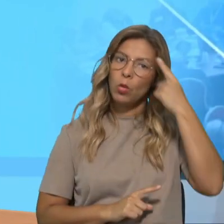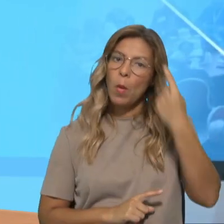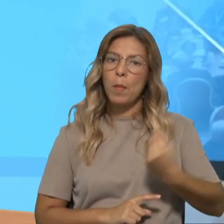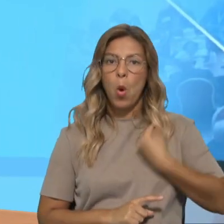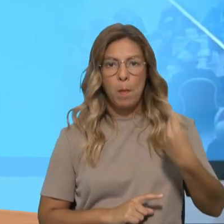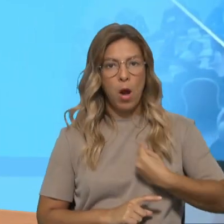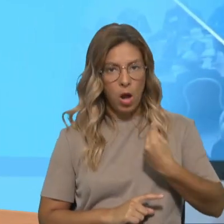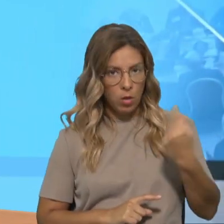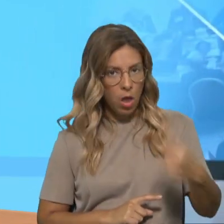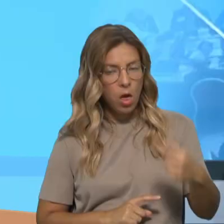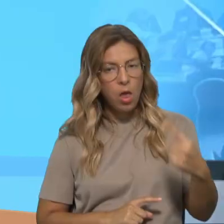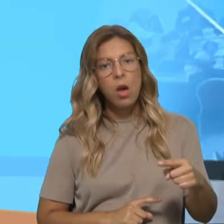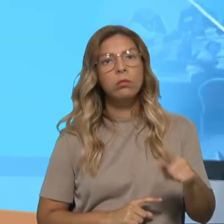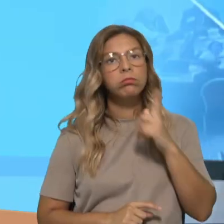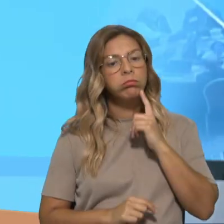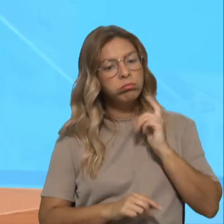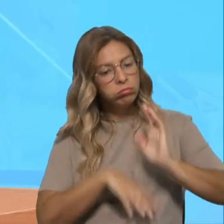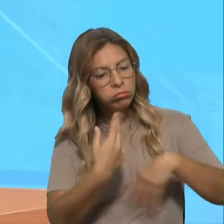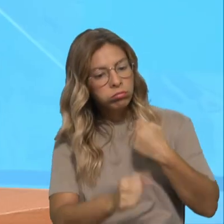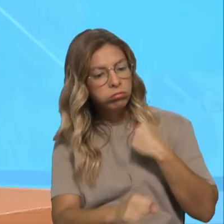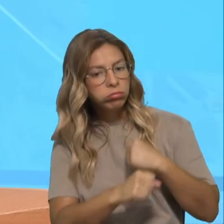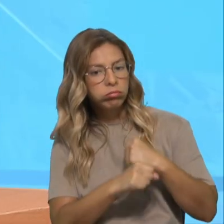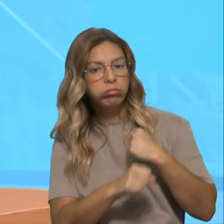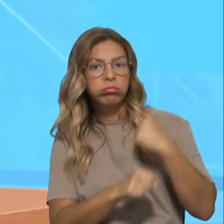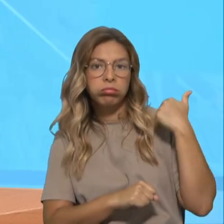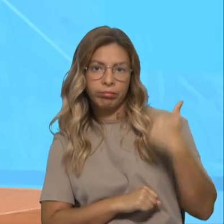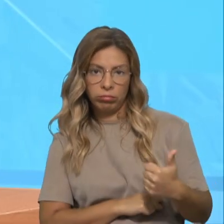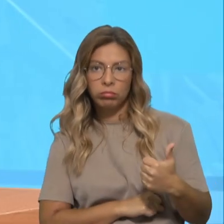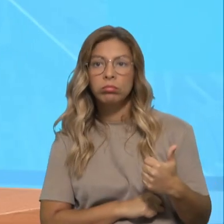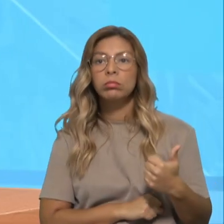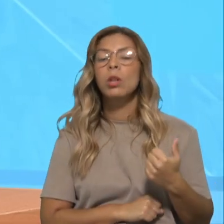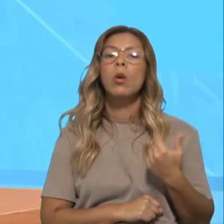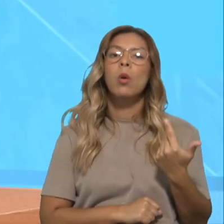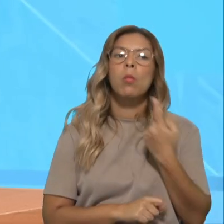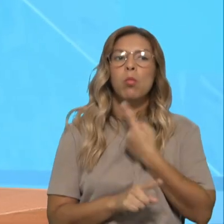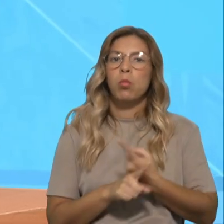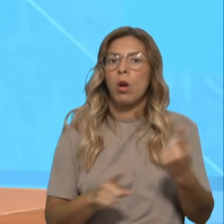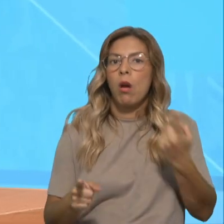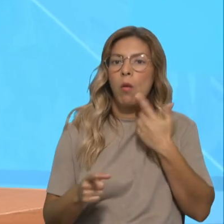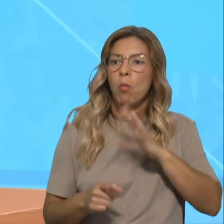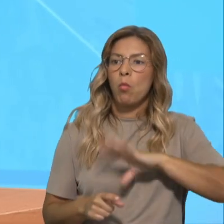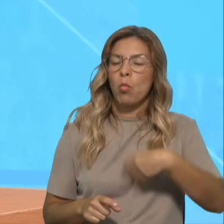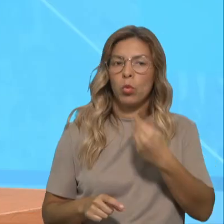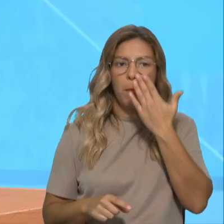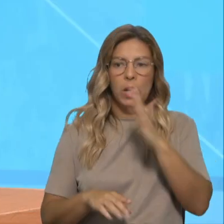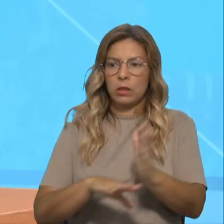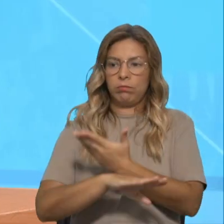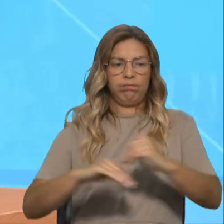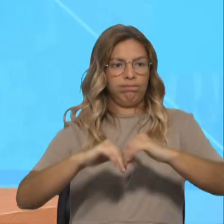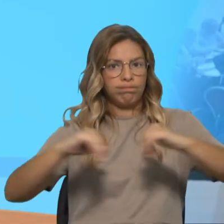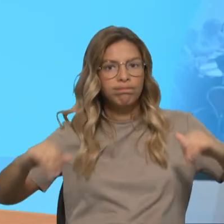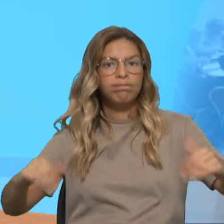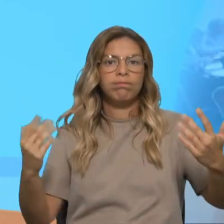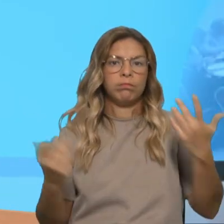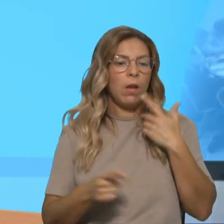preocupação do bem comum. Hoje em dia, num mundo muito extremado, a política parece estar muito acantonada em